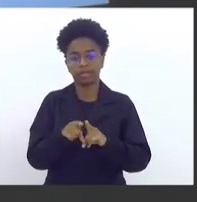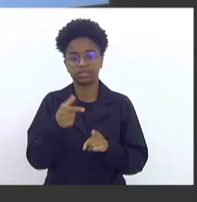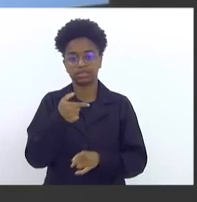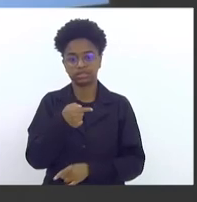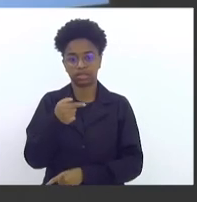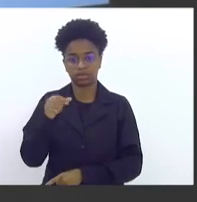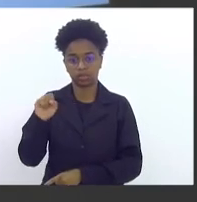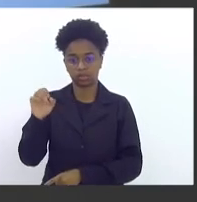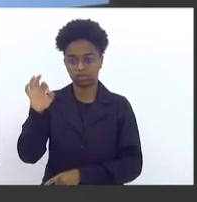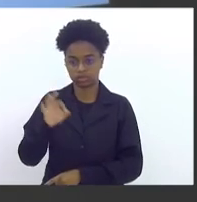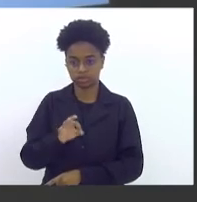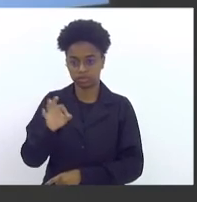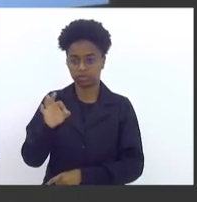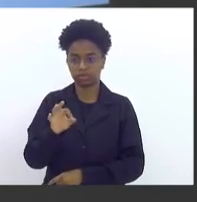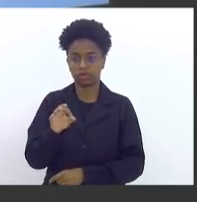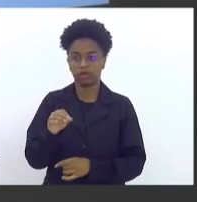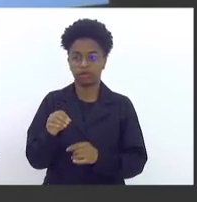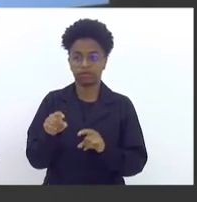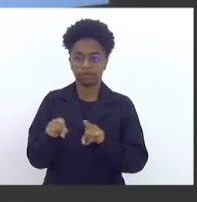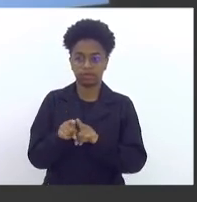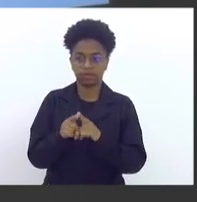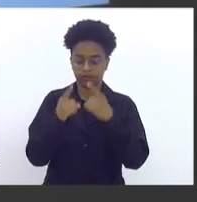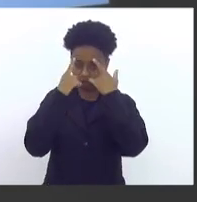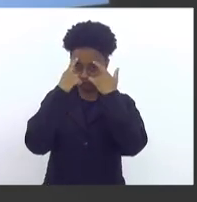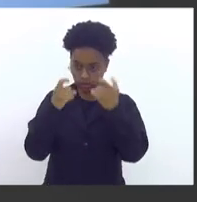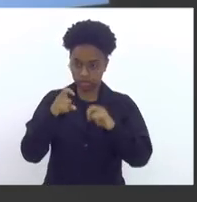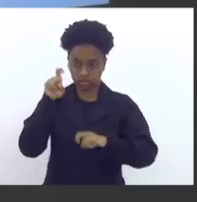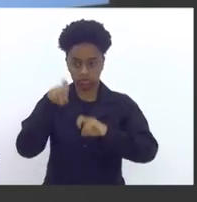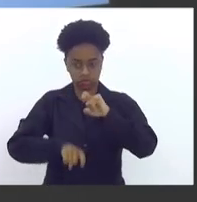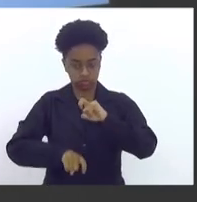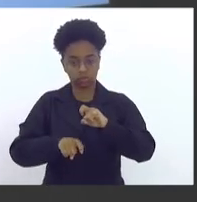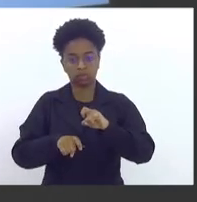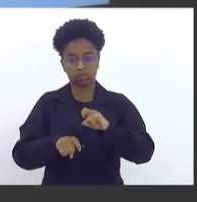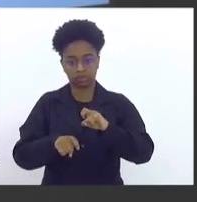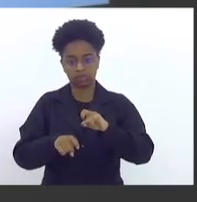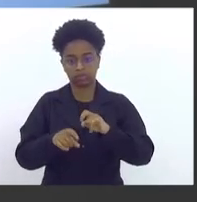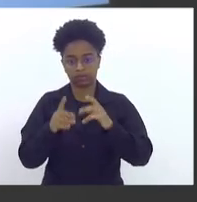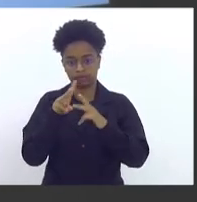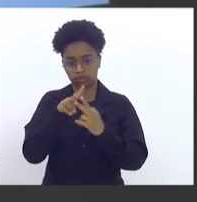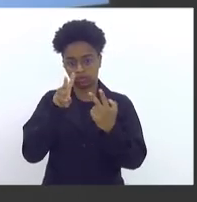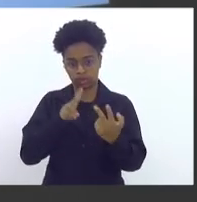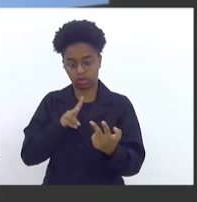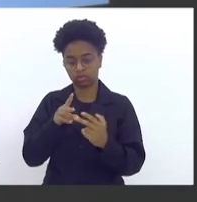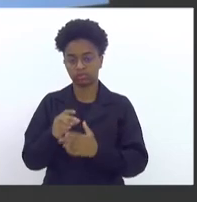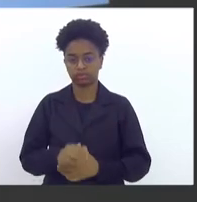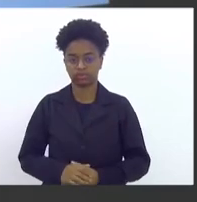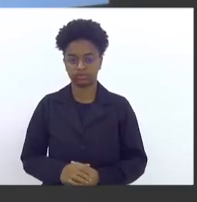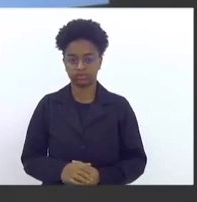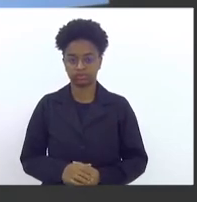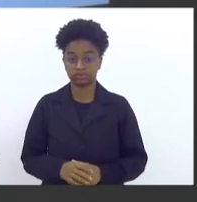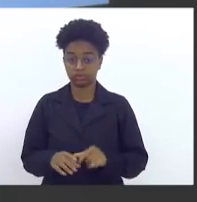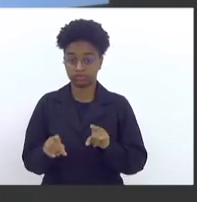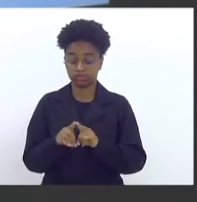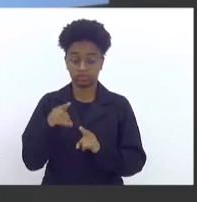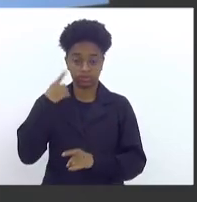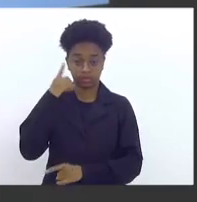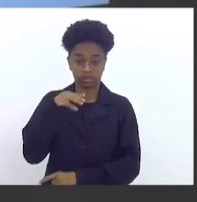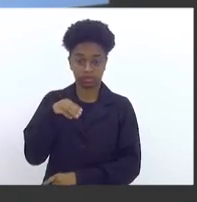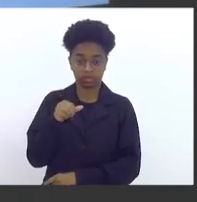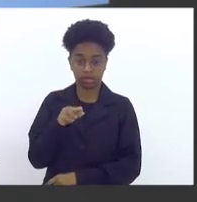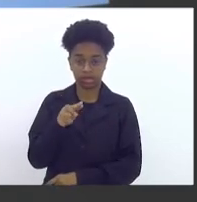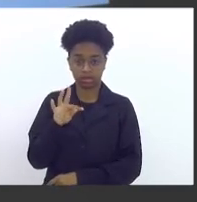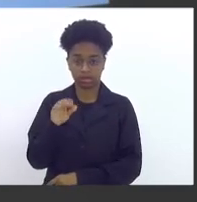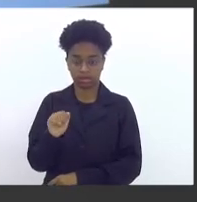inclusive um estupros virtuais Aliás a doutora deputada Marta Rocha